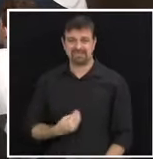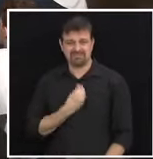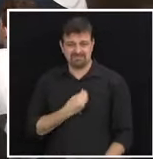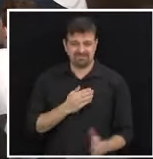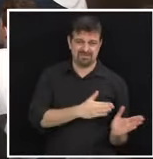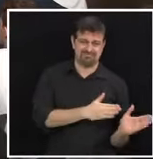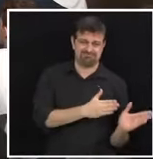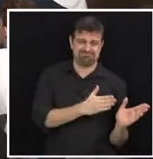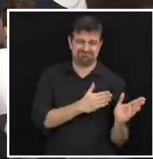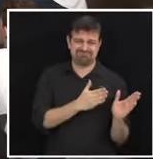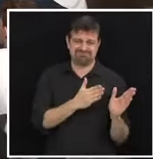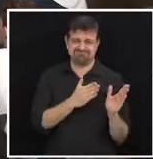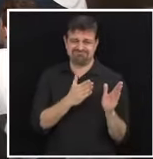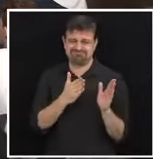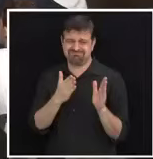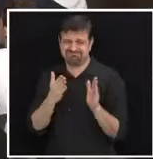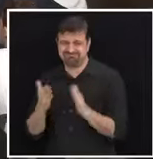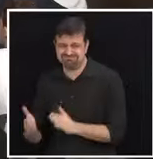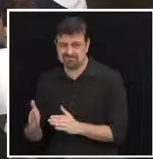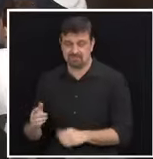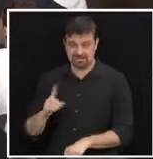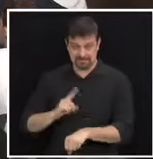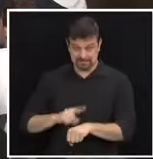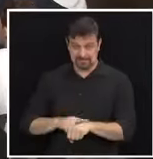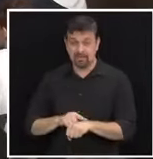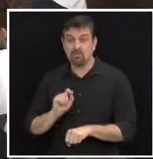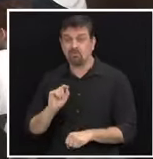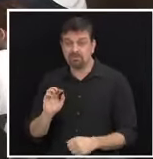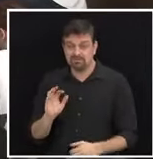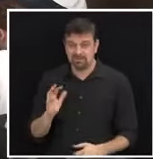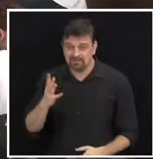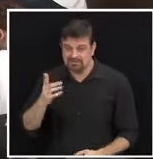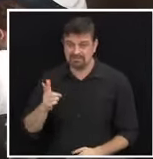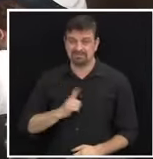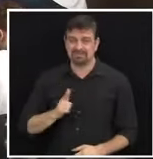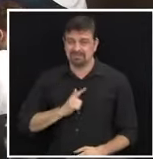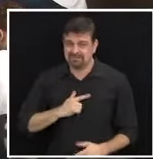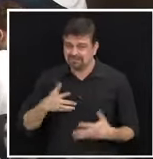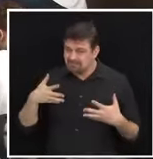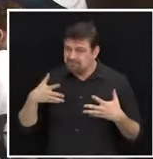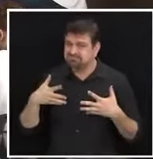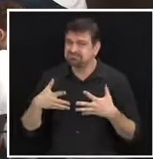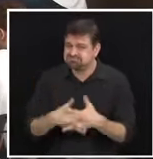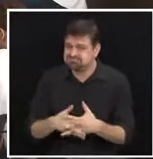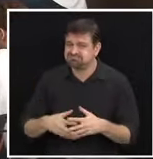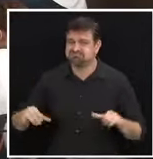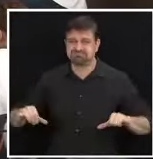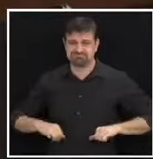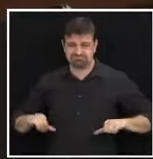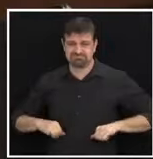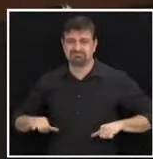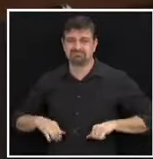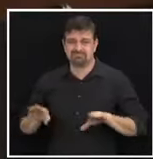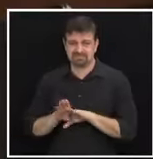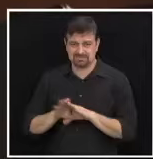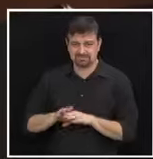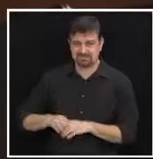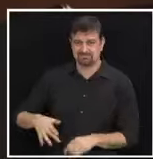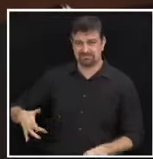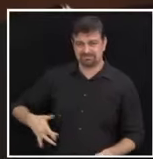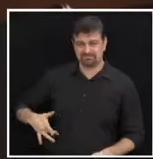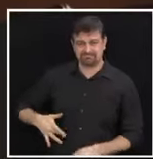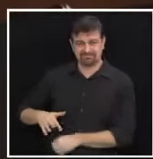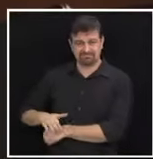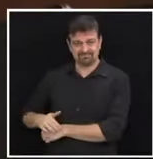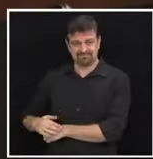fases. E, no decorrer desse tempo, houve outras complicações decorrentes da patologia da hepatite C.